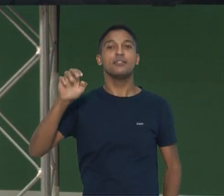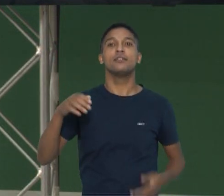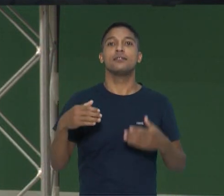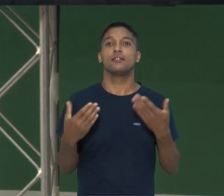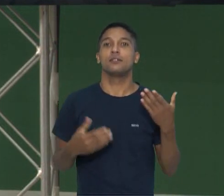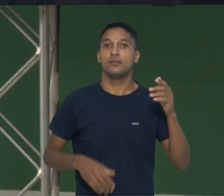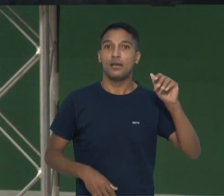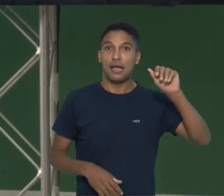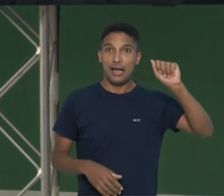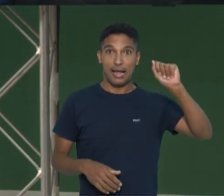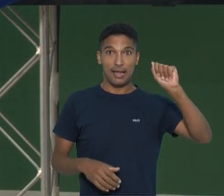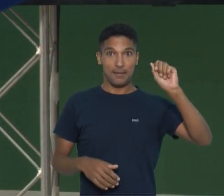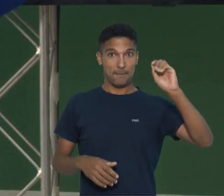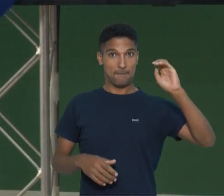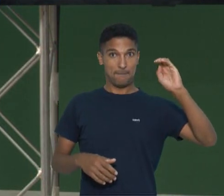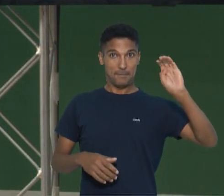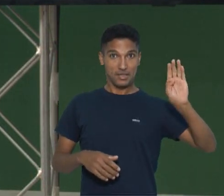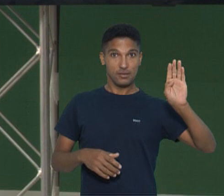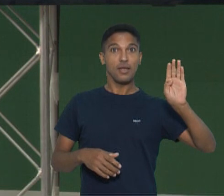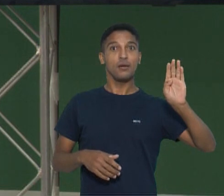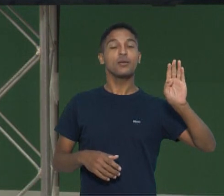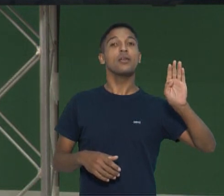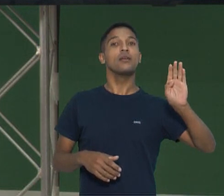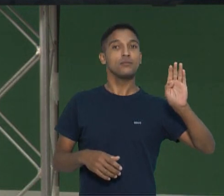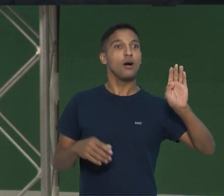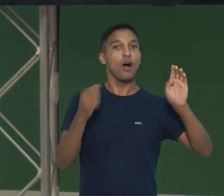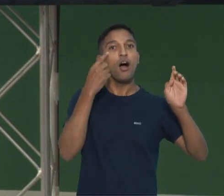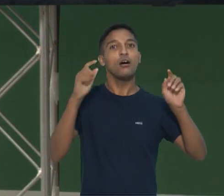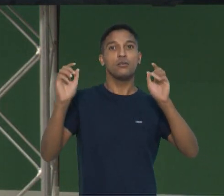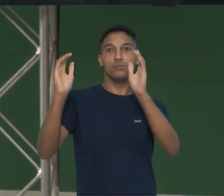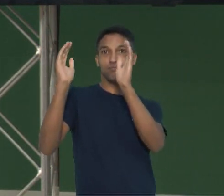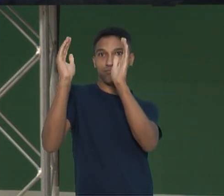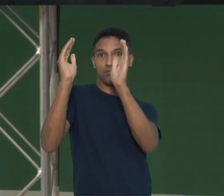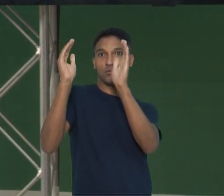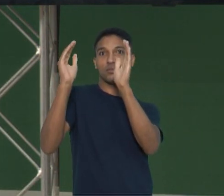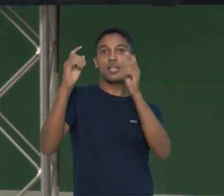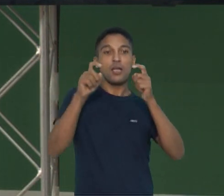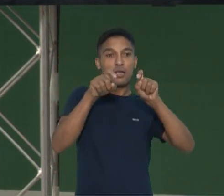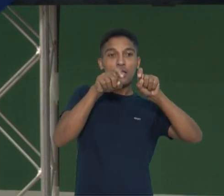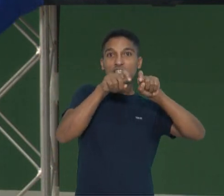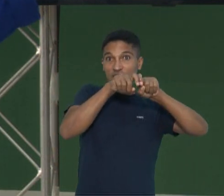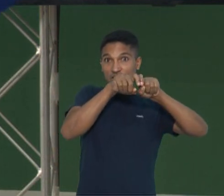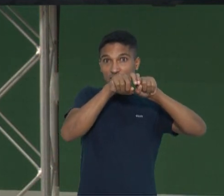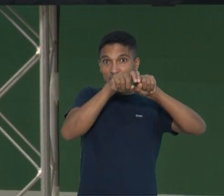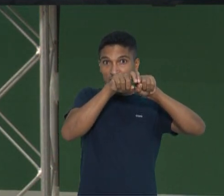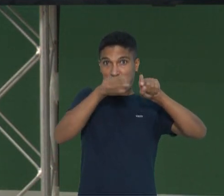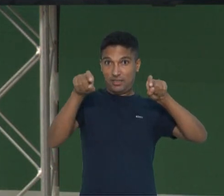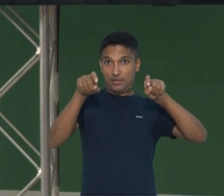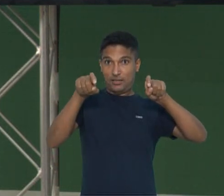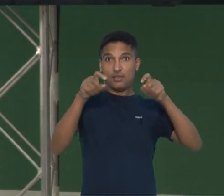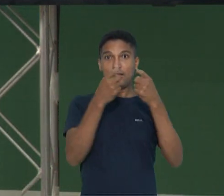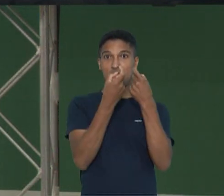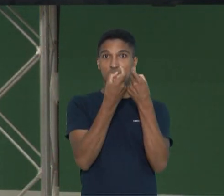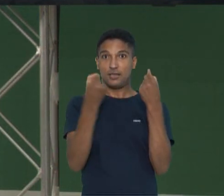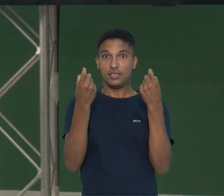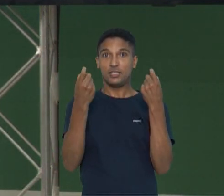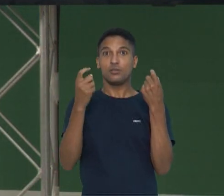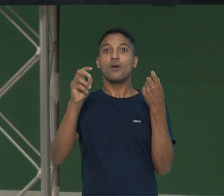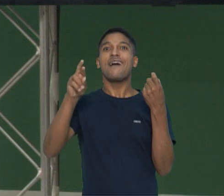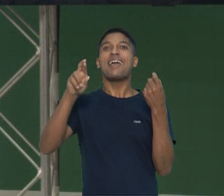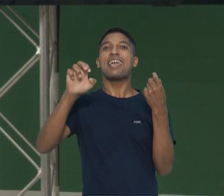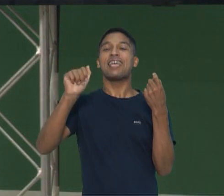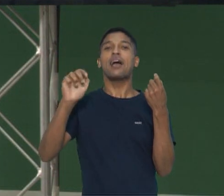de eixo real, está sobre o eixo X, e neste caso CD, que é o eixo Y, é chamado de eixo imaginário.